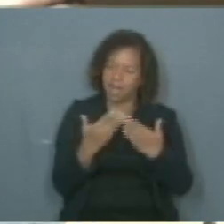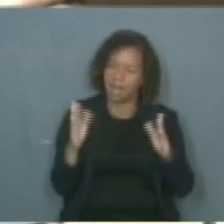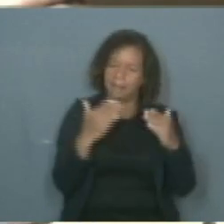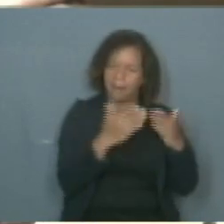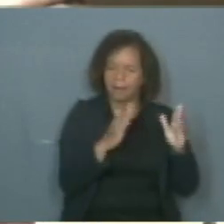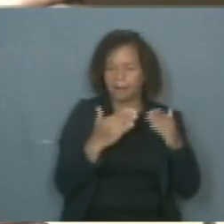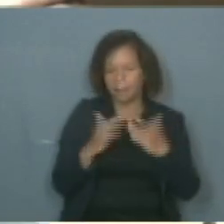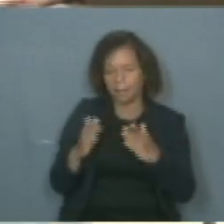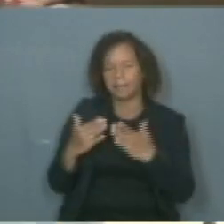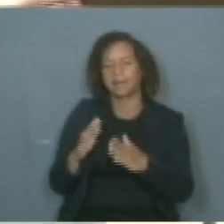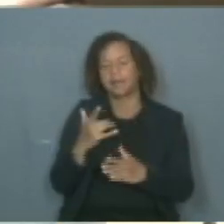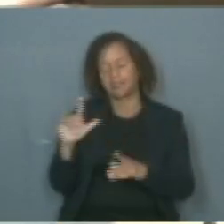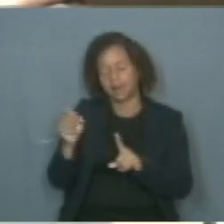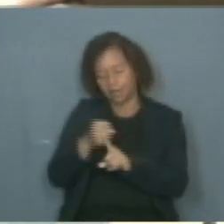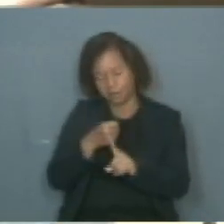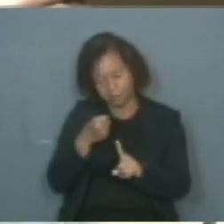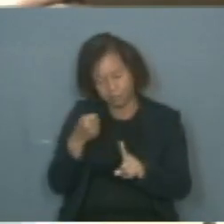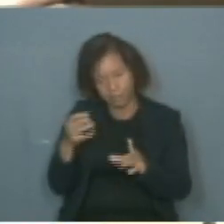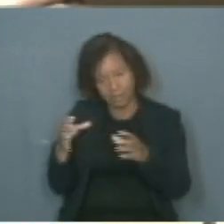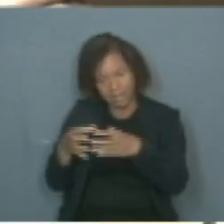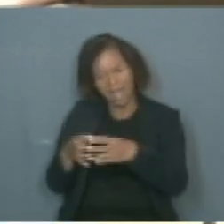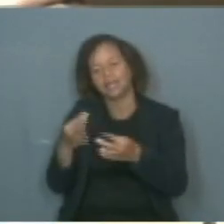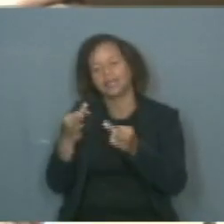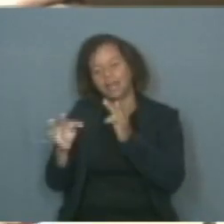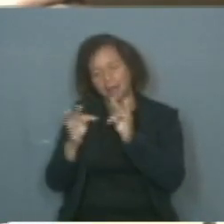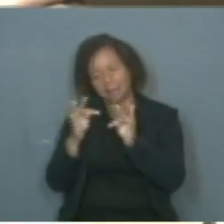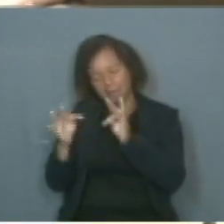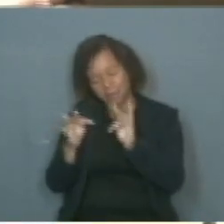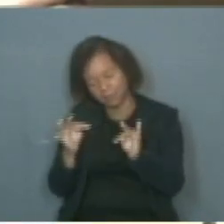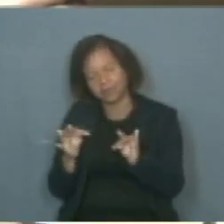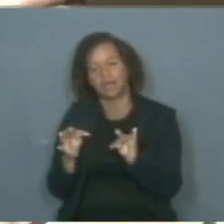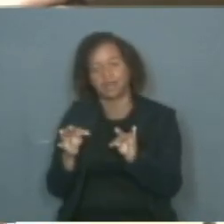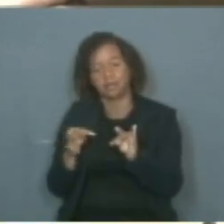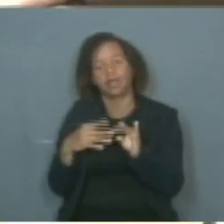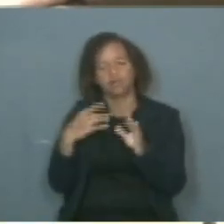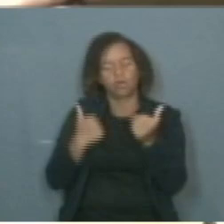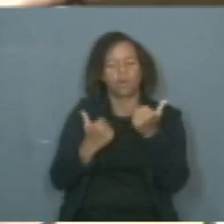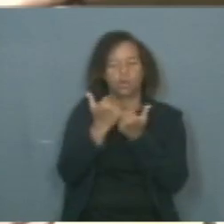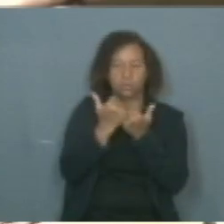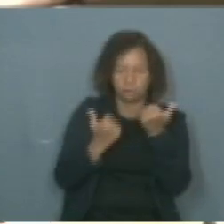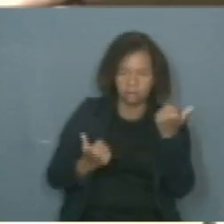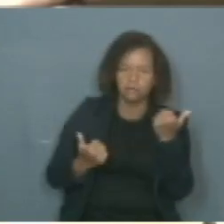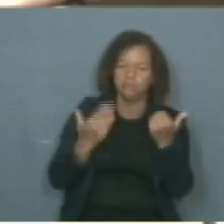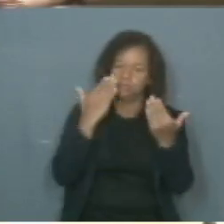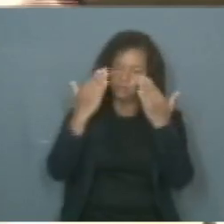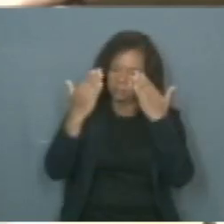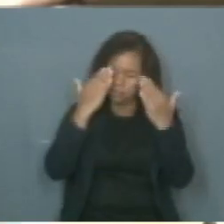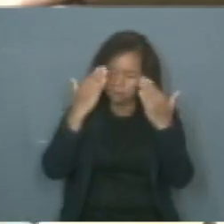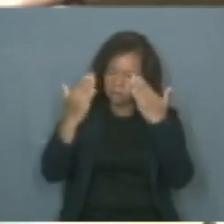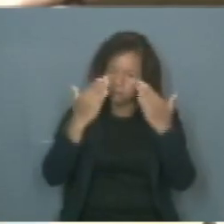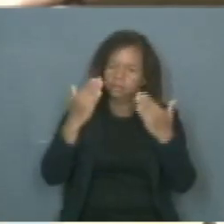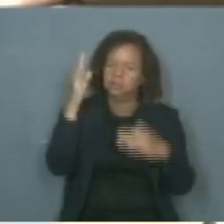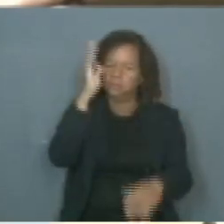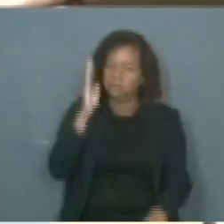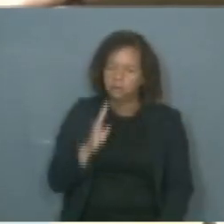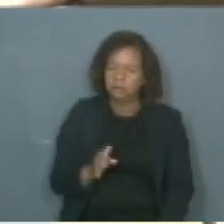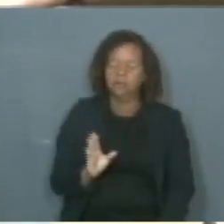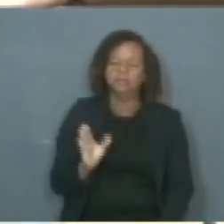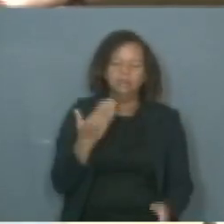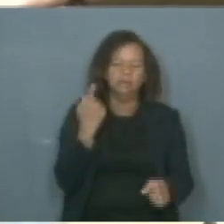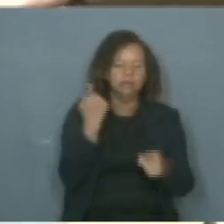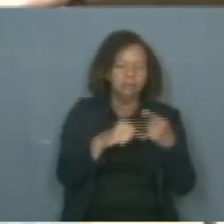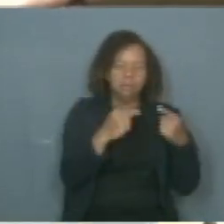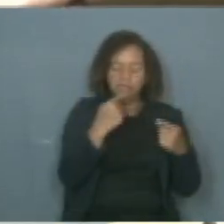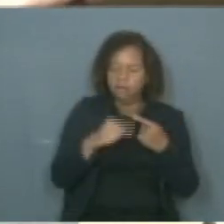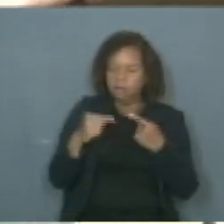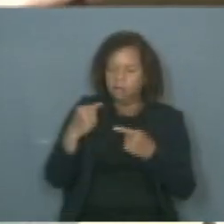portas para a comunidade terapêutica, e a gente tem um Conselho Nacional de Psicologia que se colocou contra as práticas que